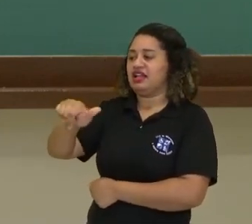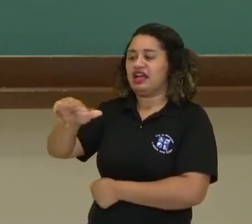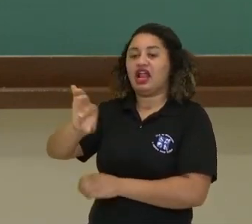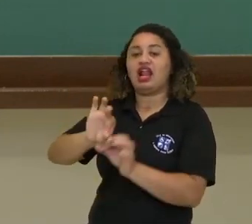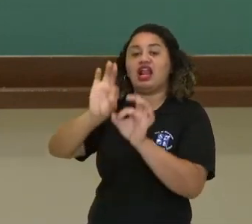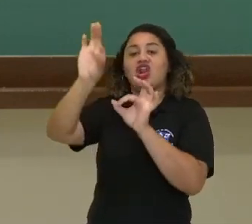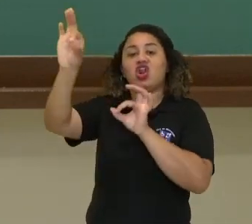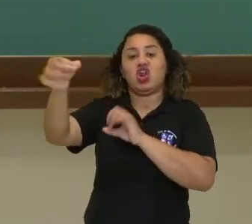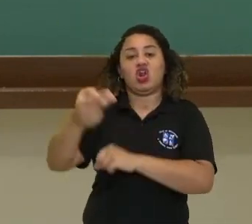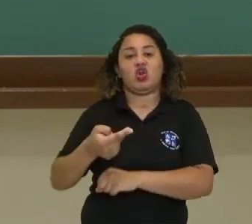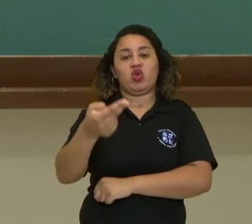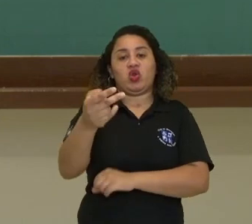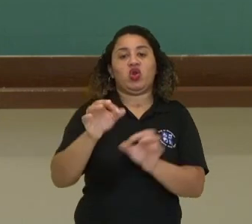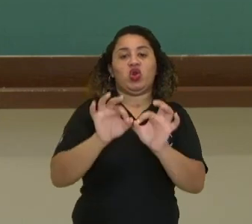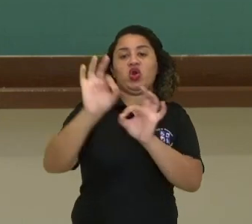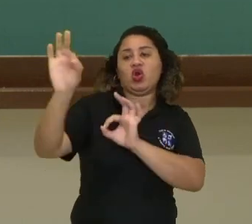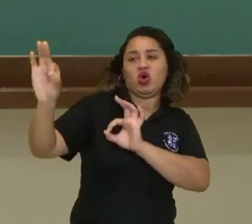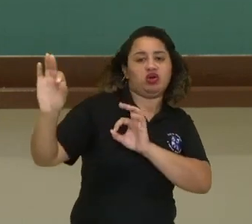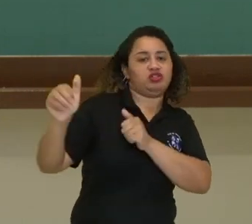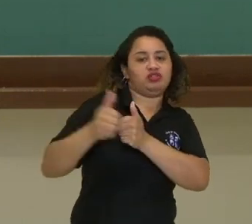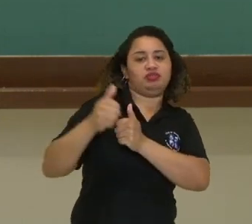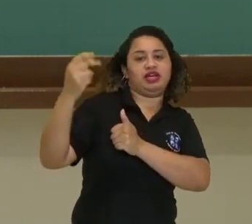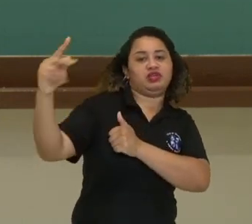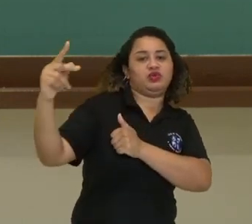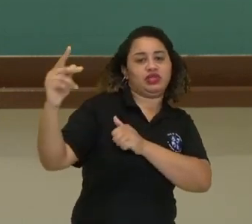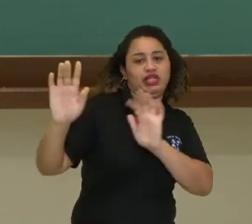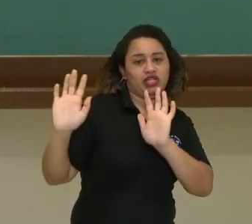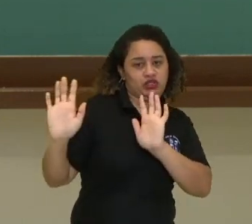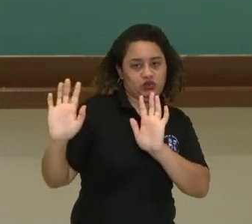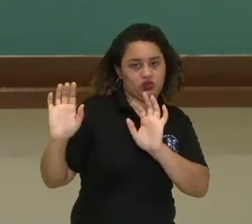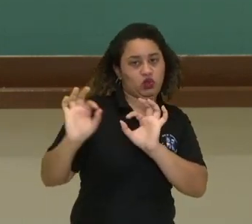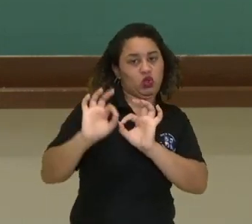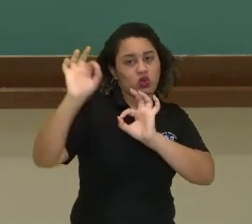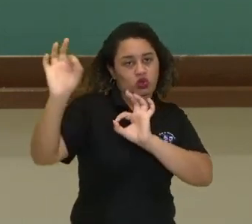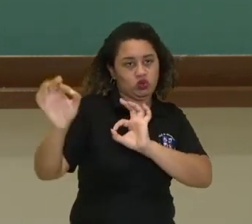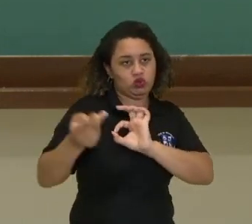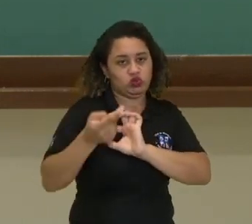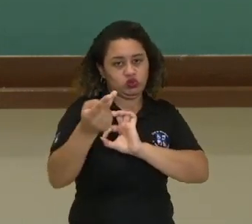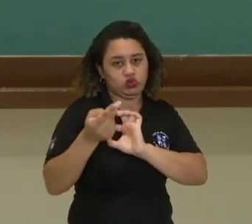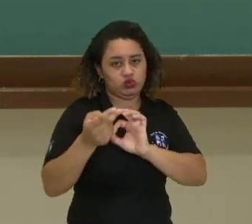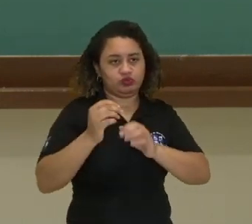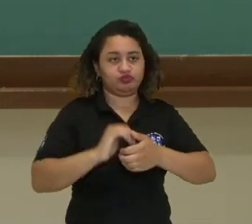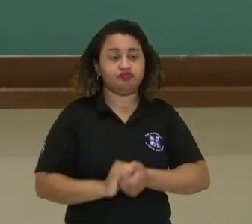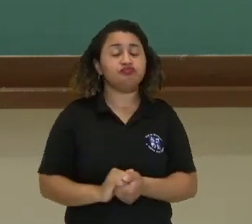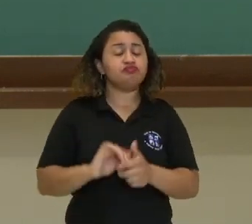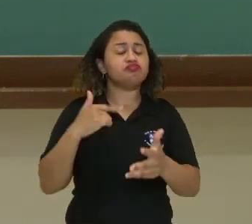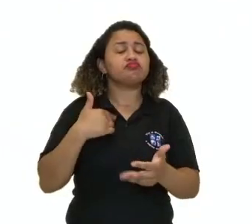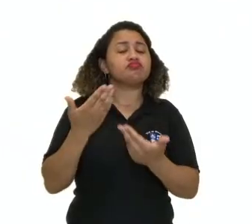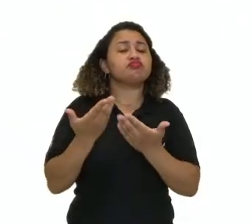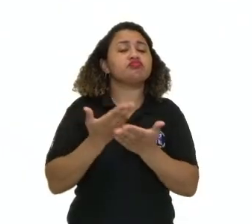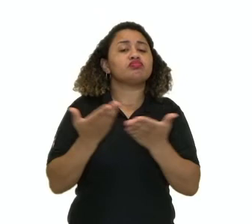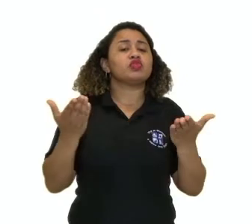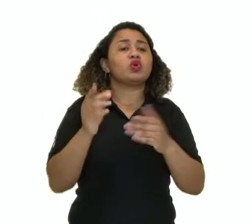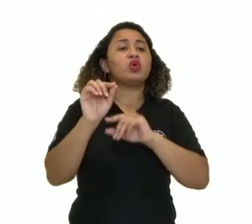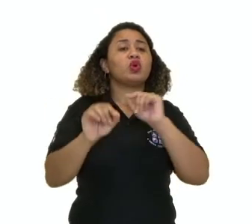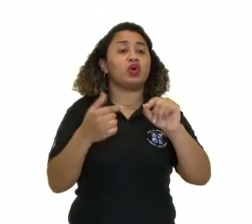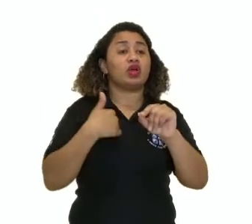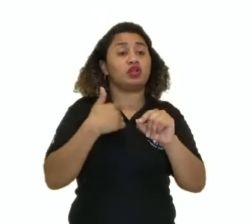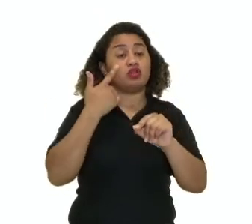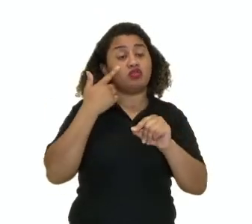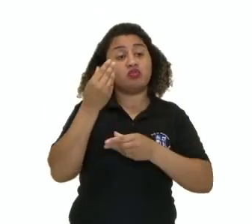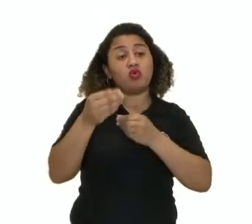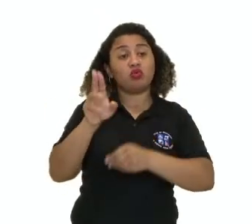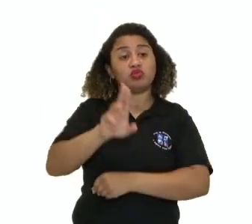longe, é longe de nós dois, é perto do ele. Entenderam? Resumindo, na aula de hoje nós vimos os casos de